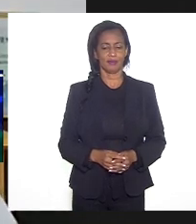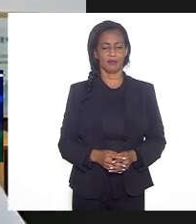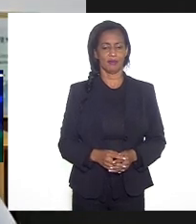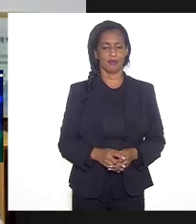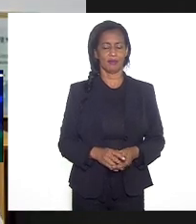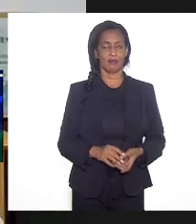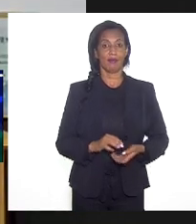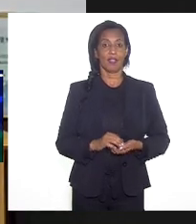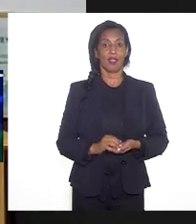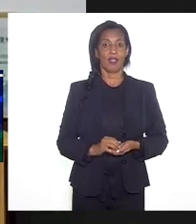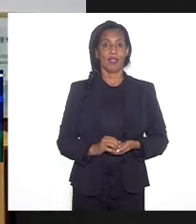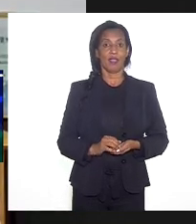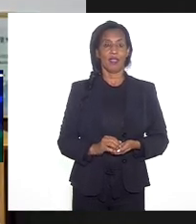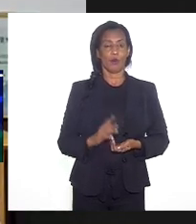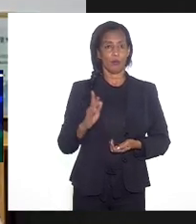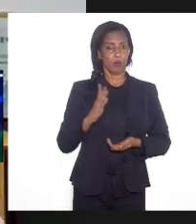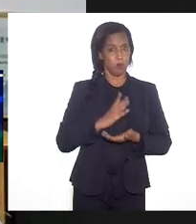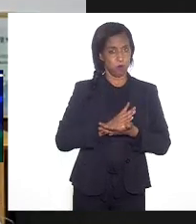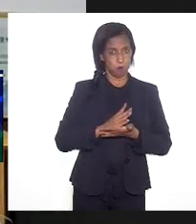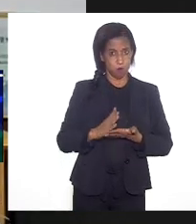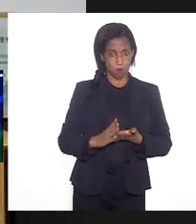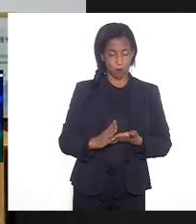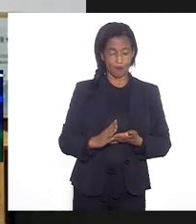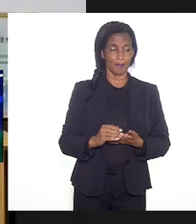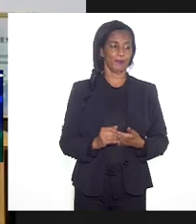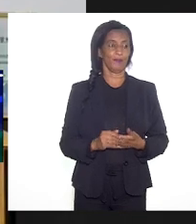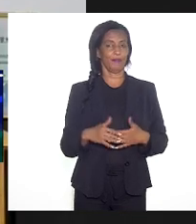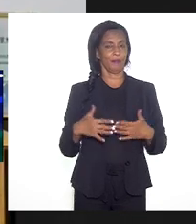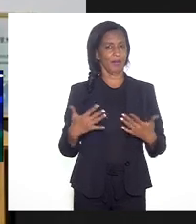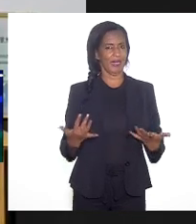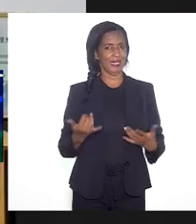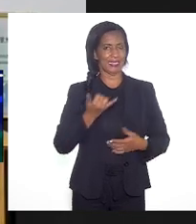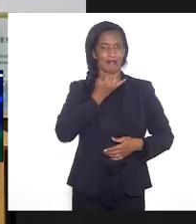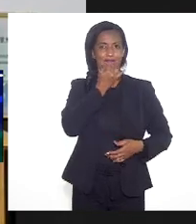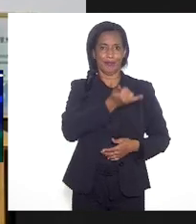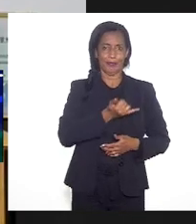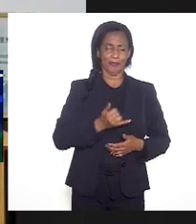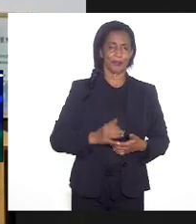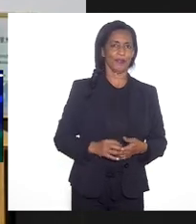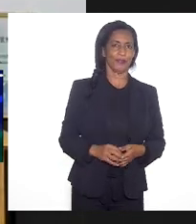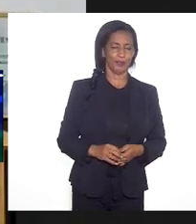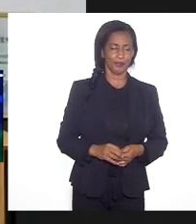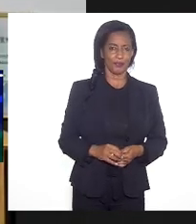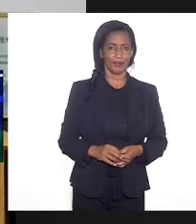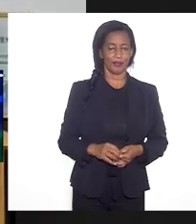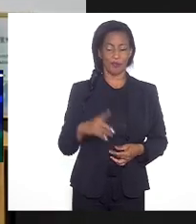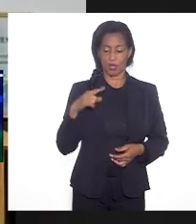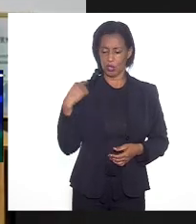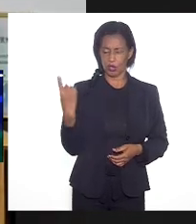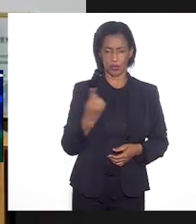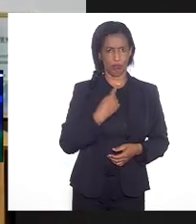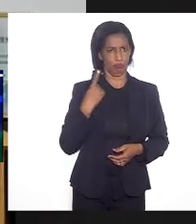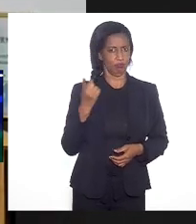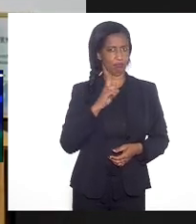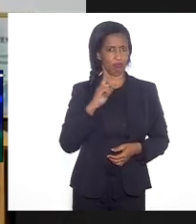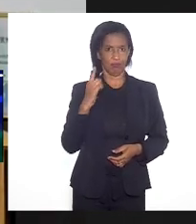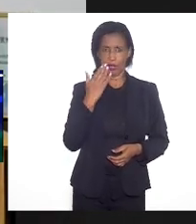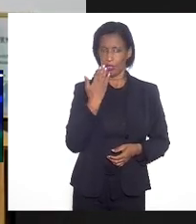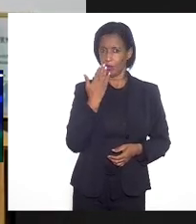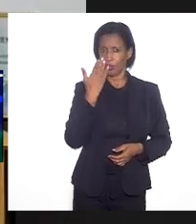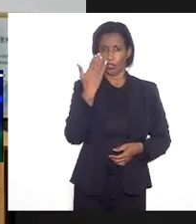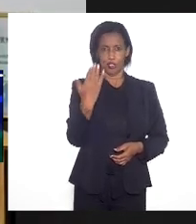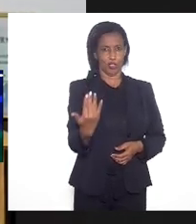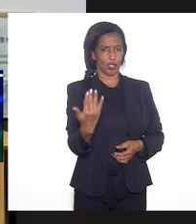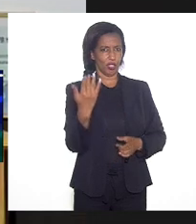a premissa é, sim, equivocada. Nós não estamos diante de um